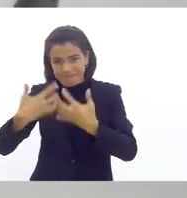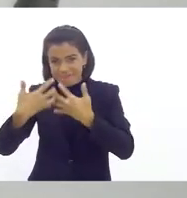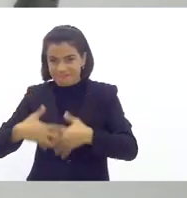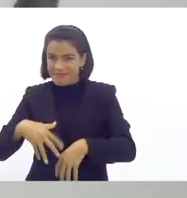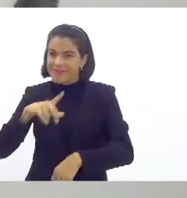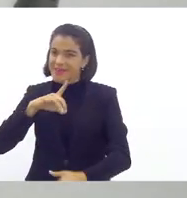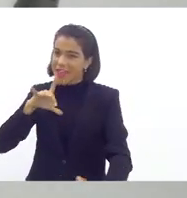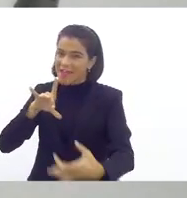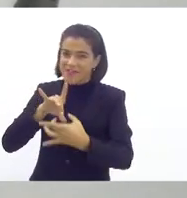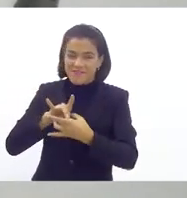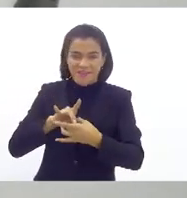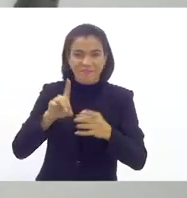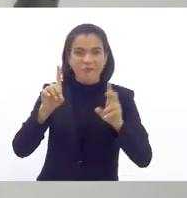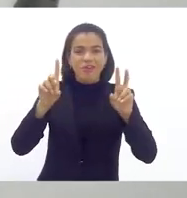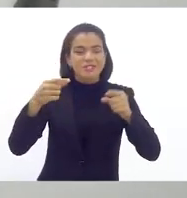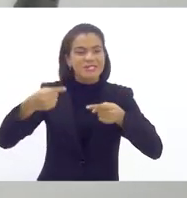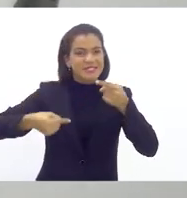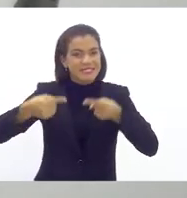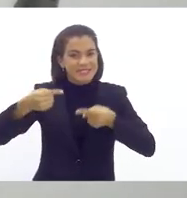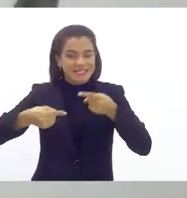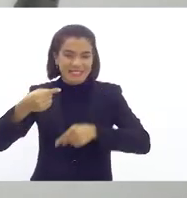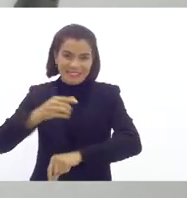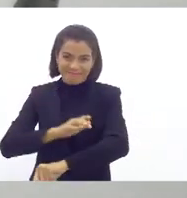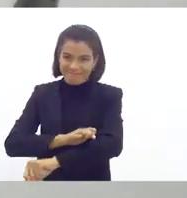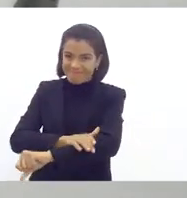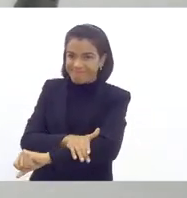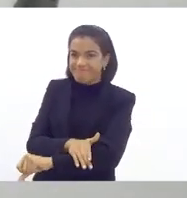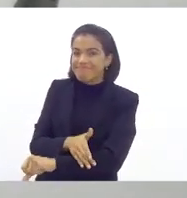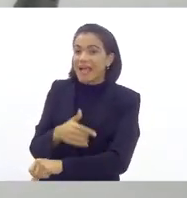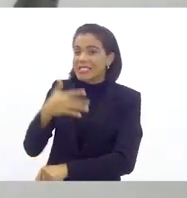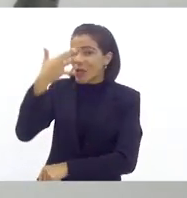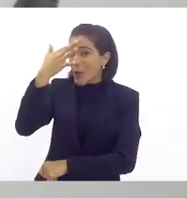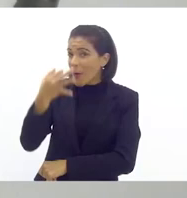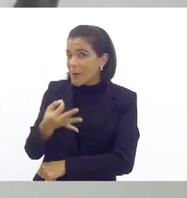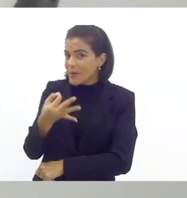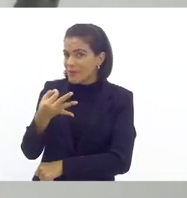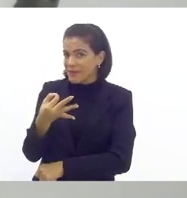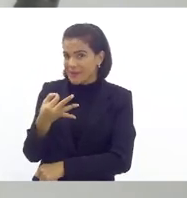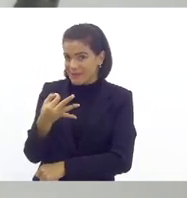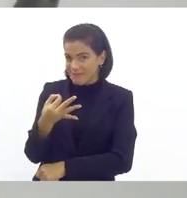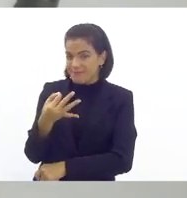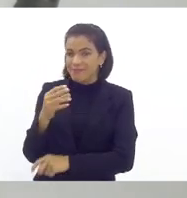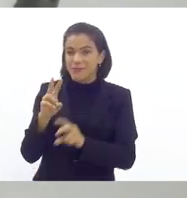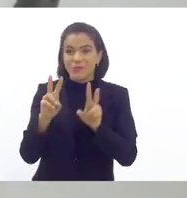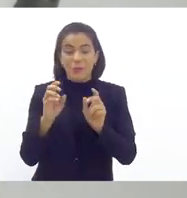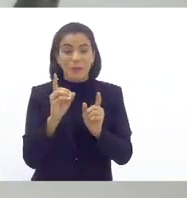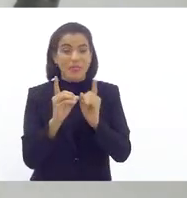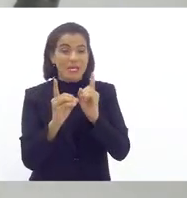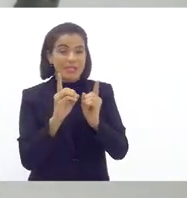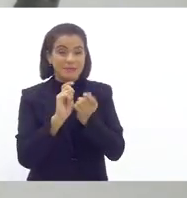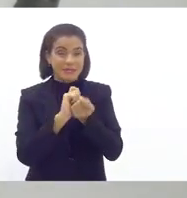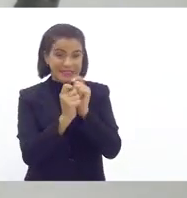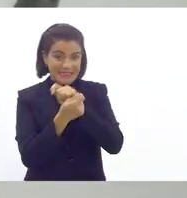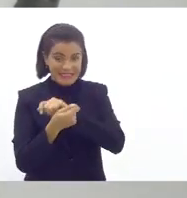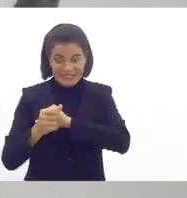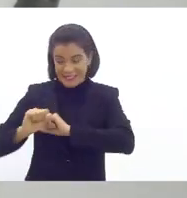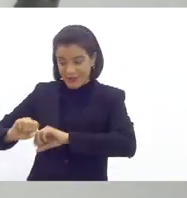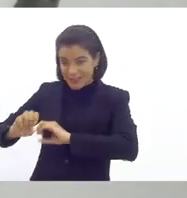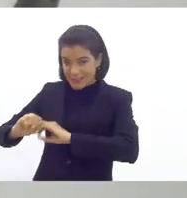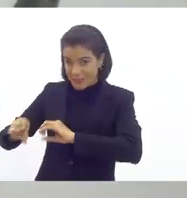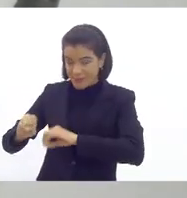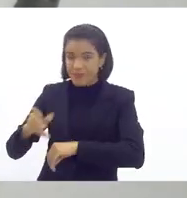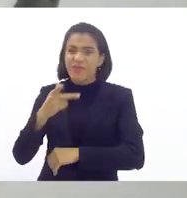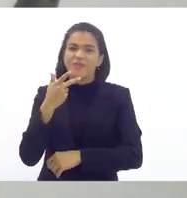também com esse debate racial que a gente precisa também compreender quando a vai fazer esse dinamismo para a área de educação. Então, por exemplo,